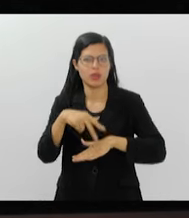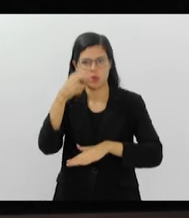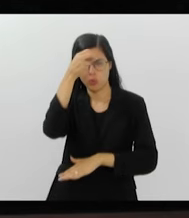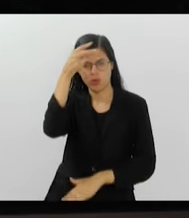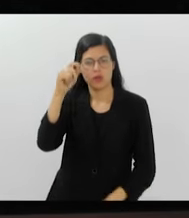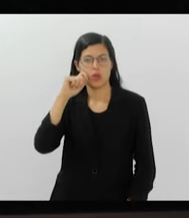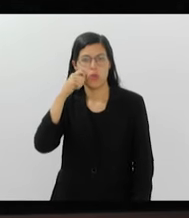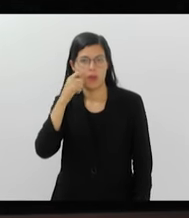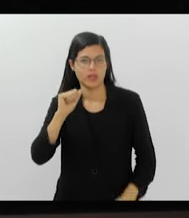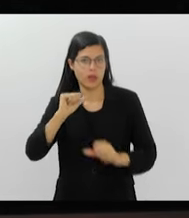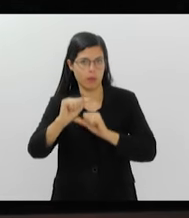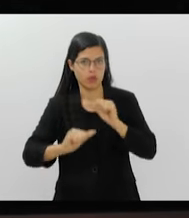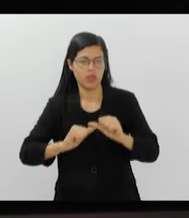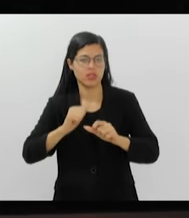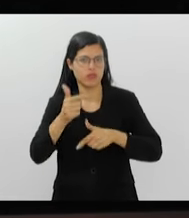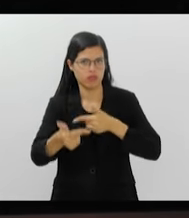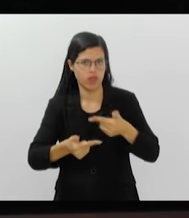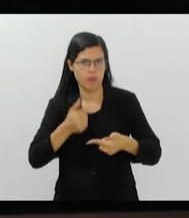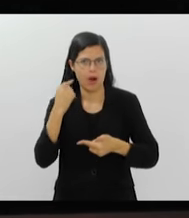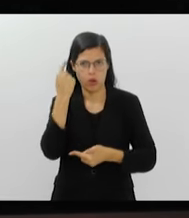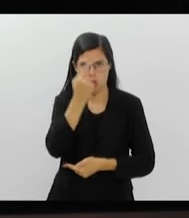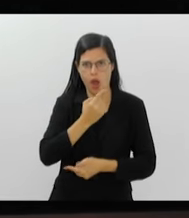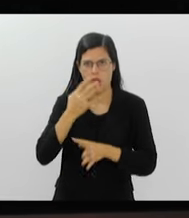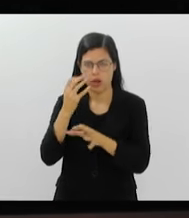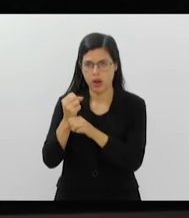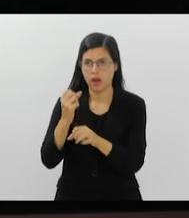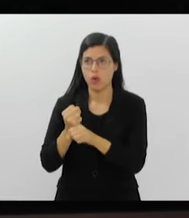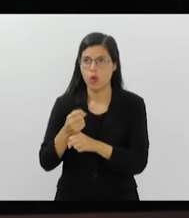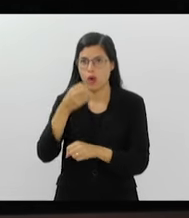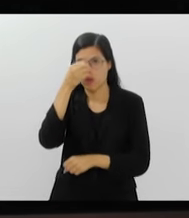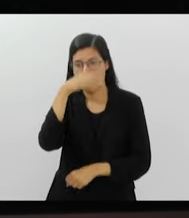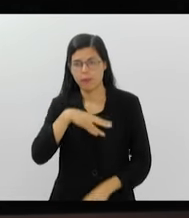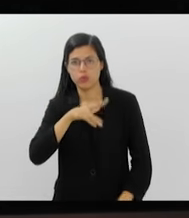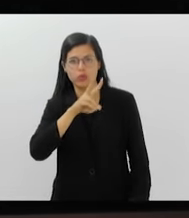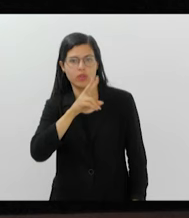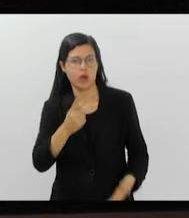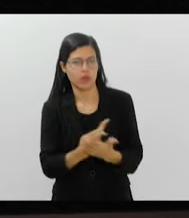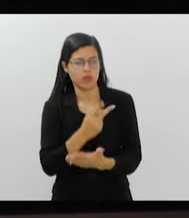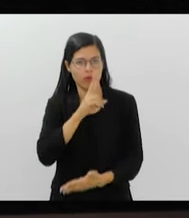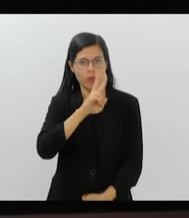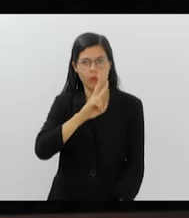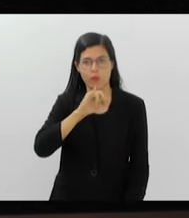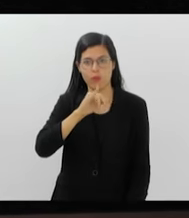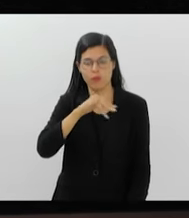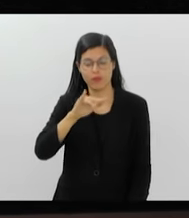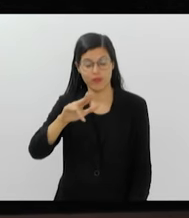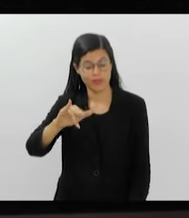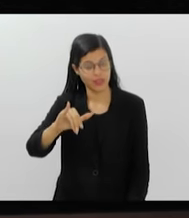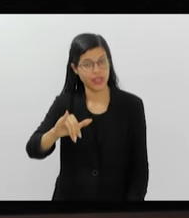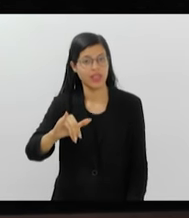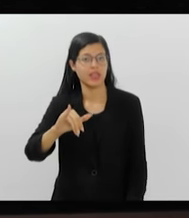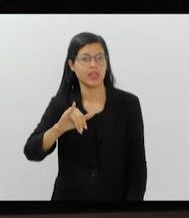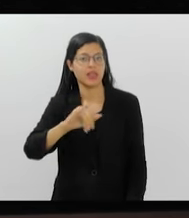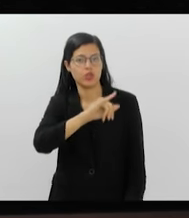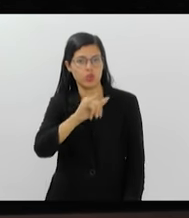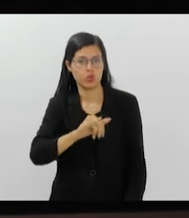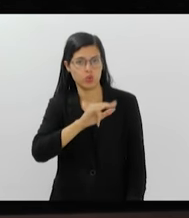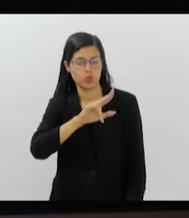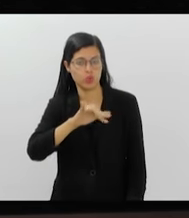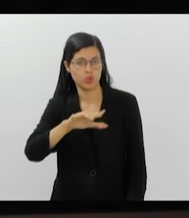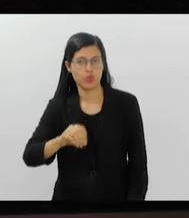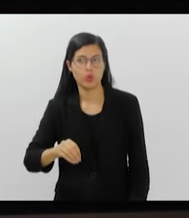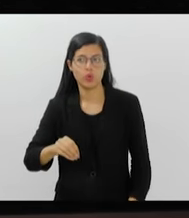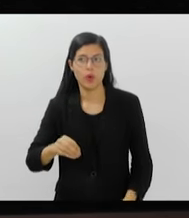e o absurdo que foi ter, né, o Vini Júnior como não sendo punido pelas